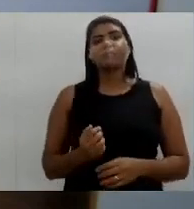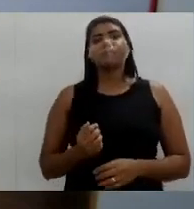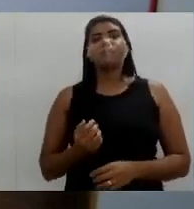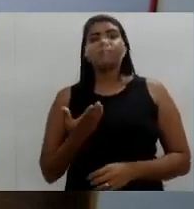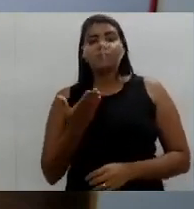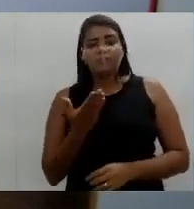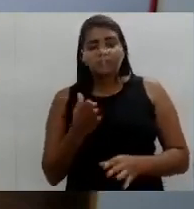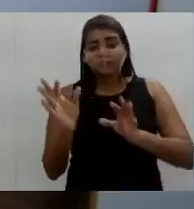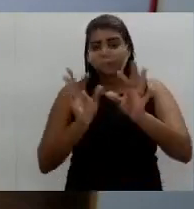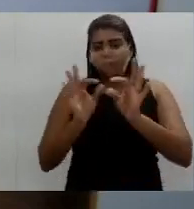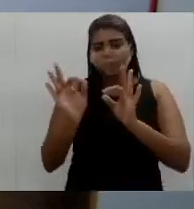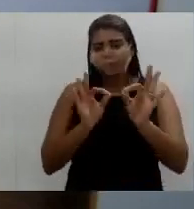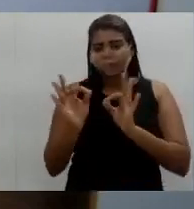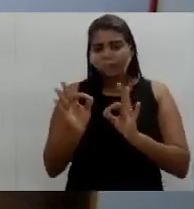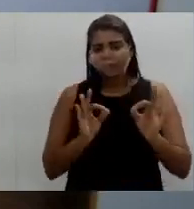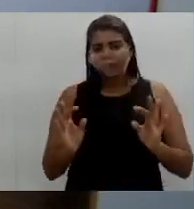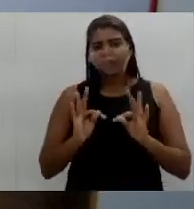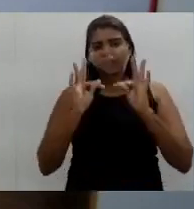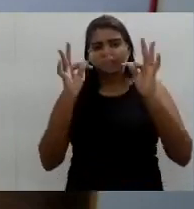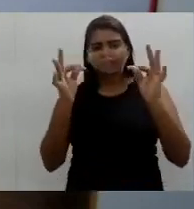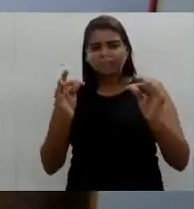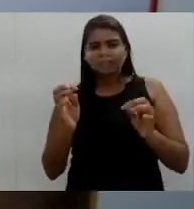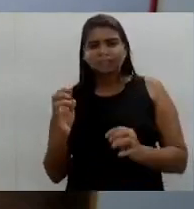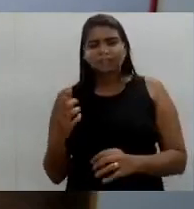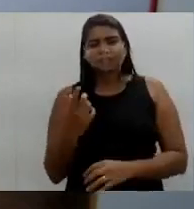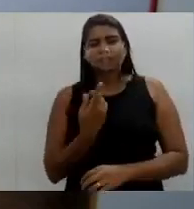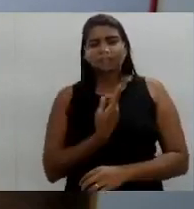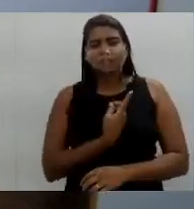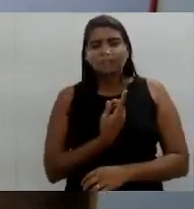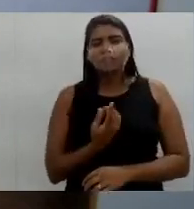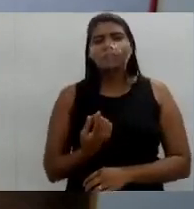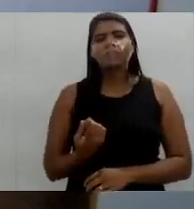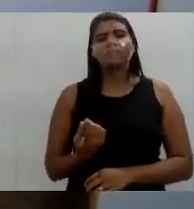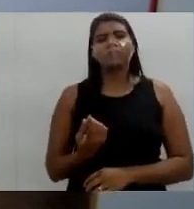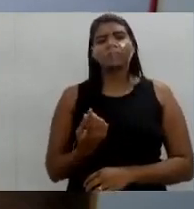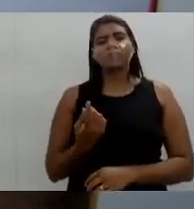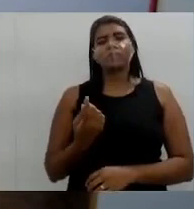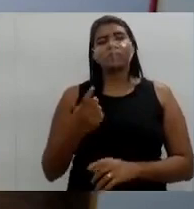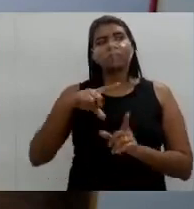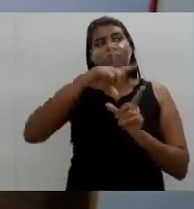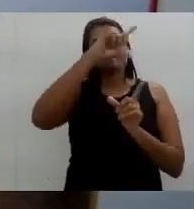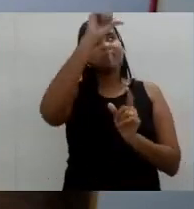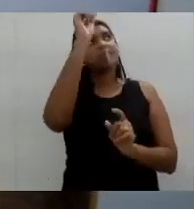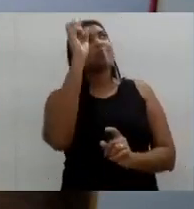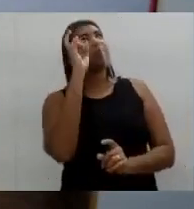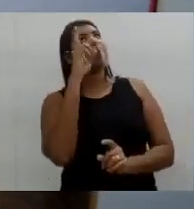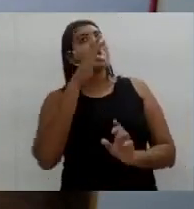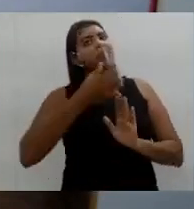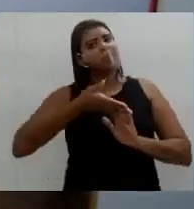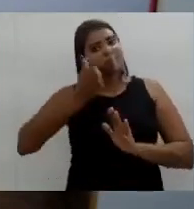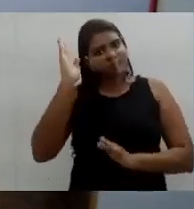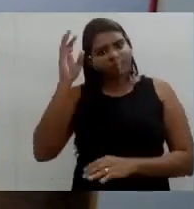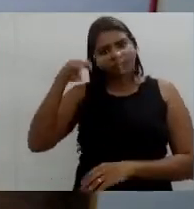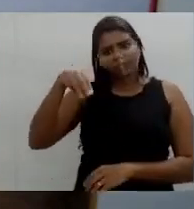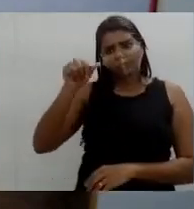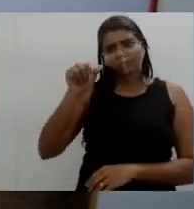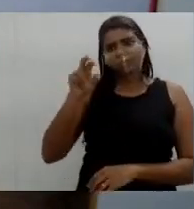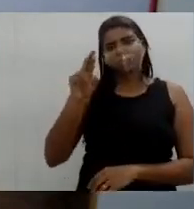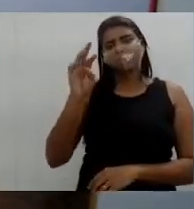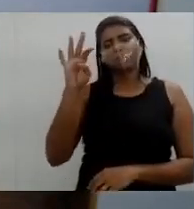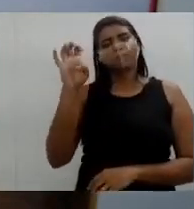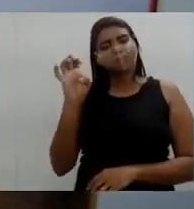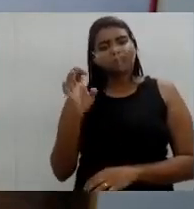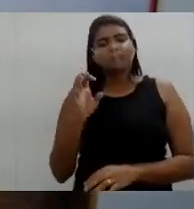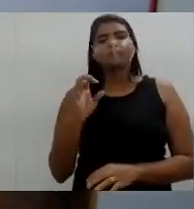quer preparar toda uma estrutura no nosso satélite para que da Lua a gente possa viajar para Marte. Isso está previsto